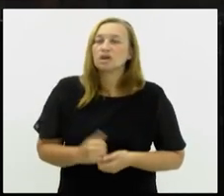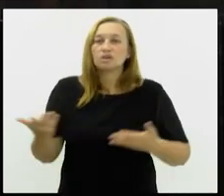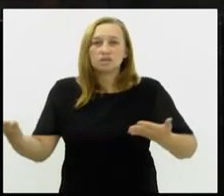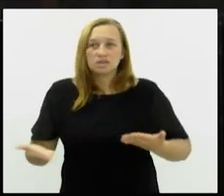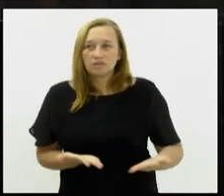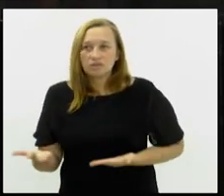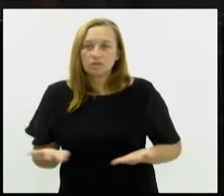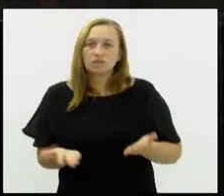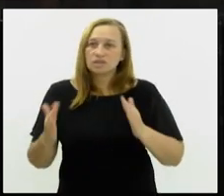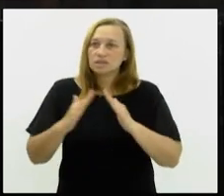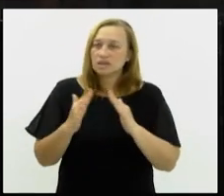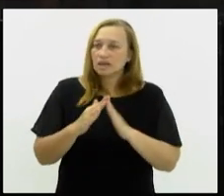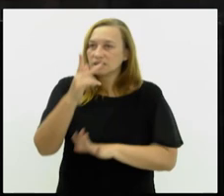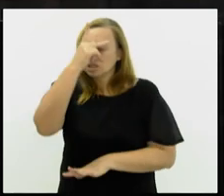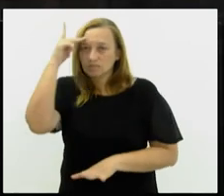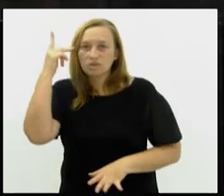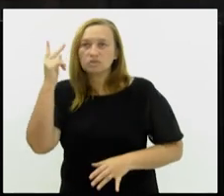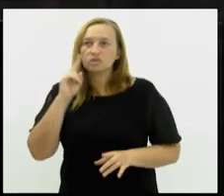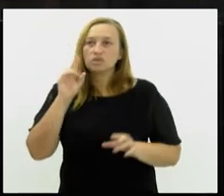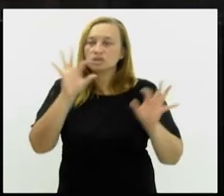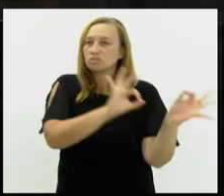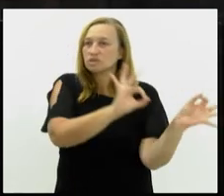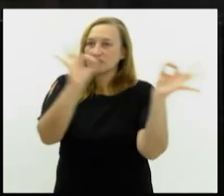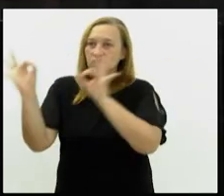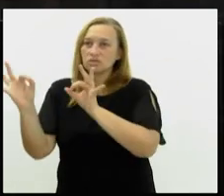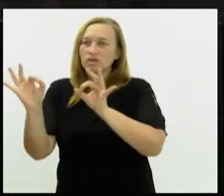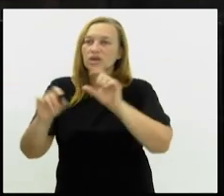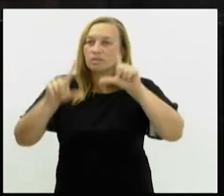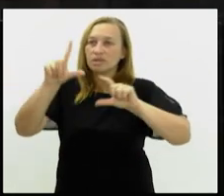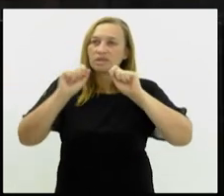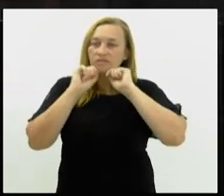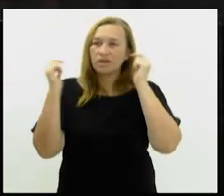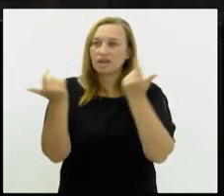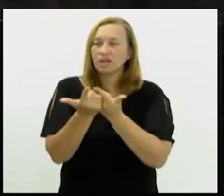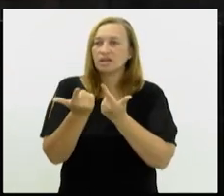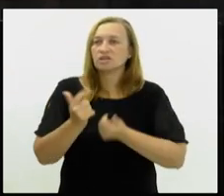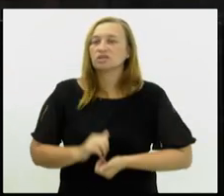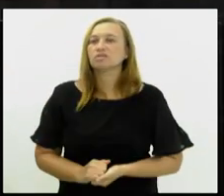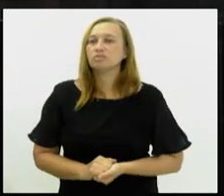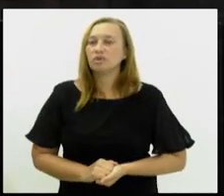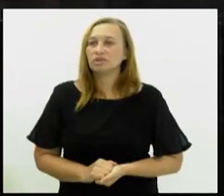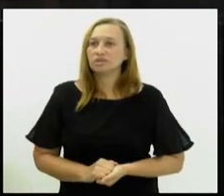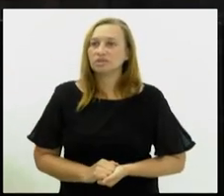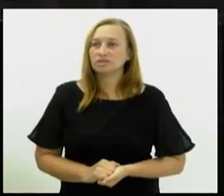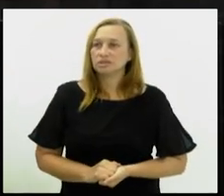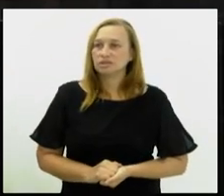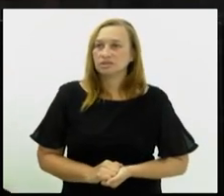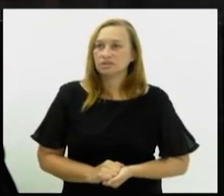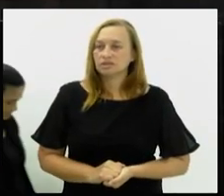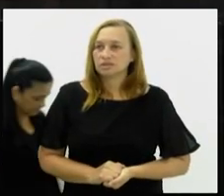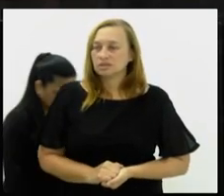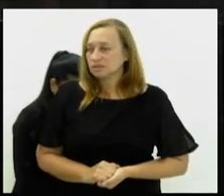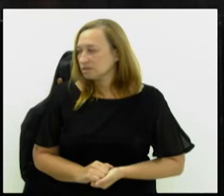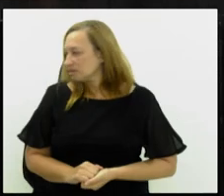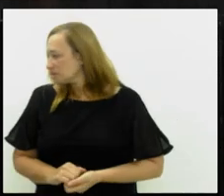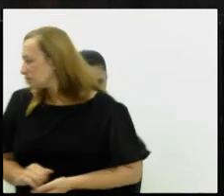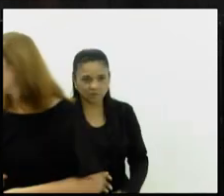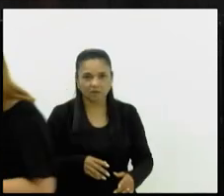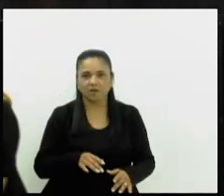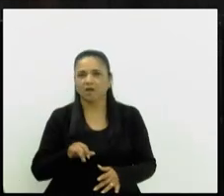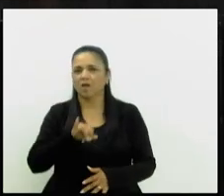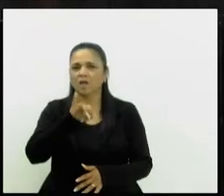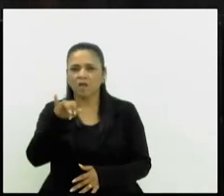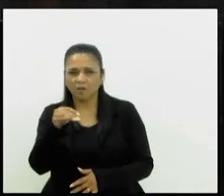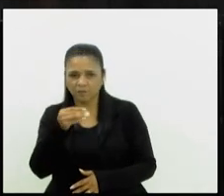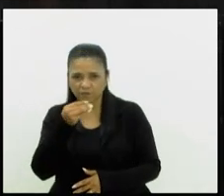desta casa e às pessoas que nos assistem pela TV Alerj. Hoje aproveito este momento para falar de dois assuntos que são muito